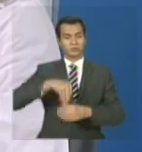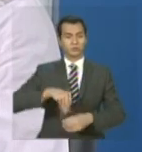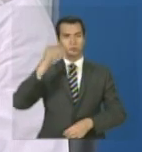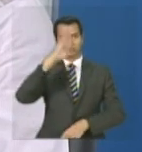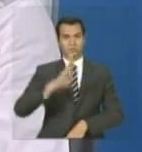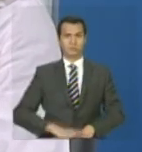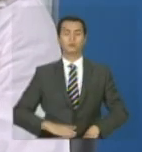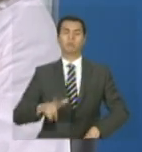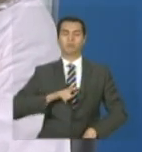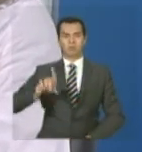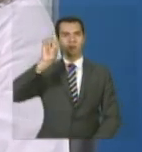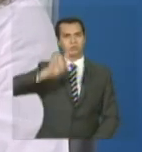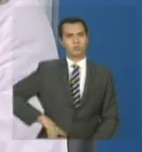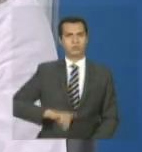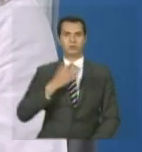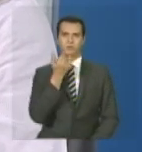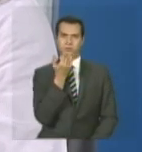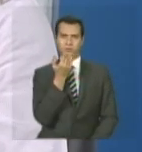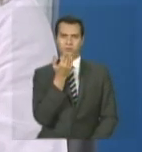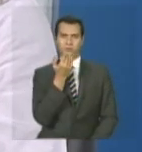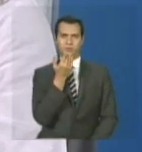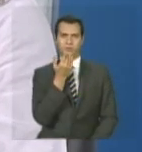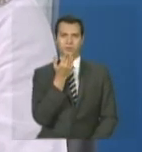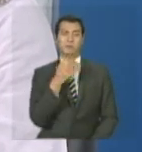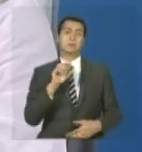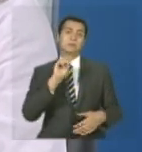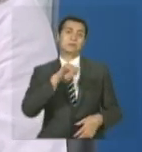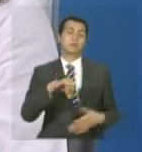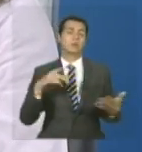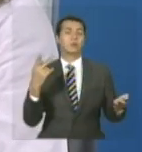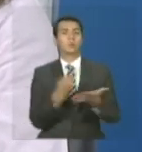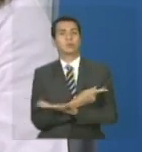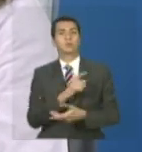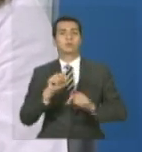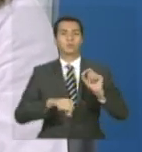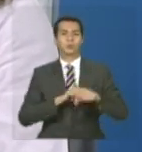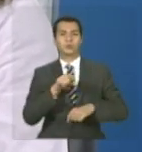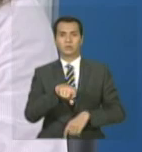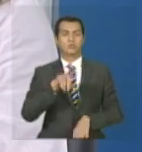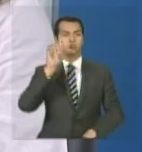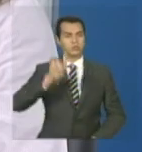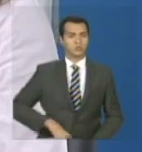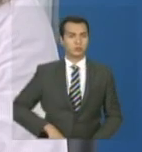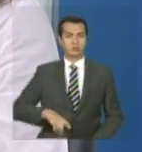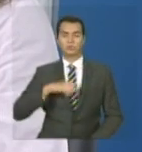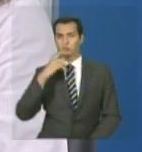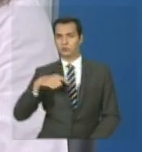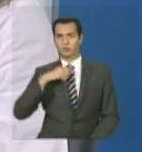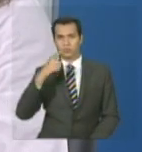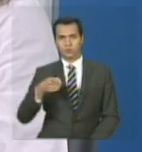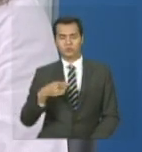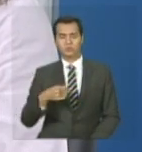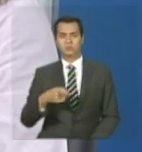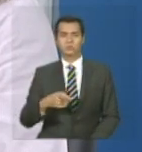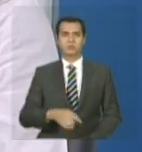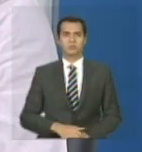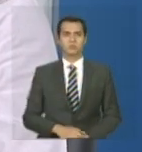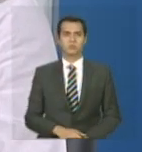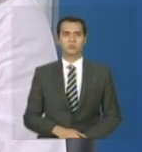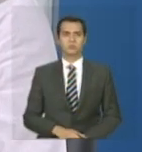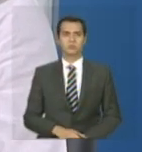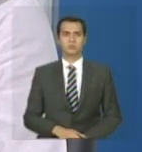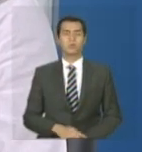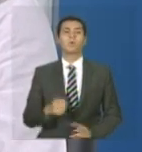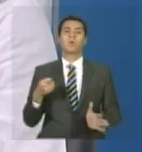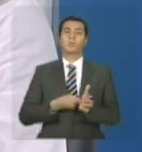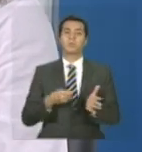nacional. E se por alguma razão esse direito não é realizado, não é concretizado, é